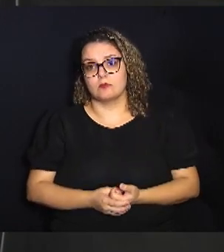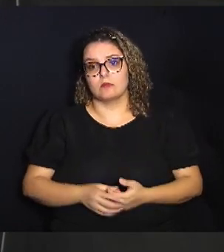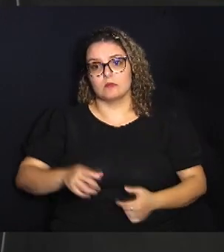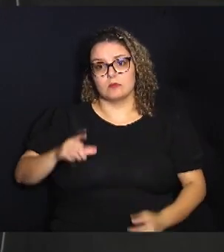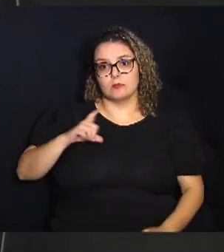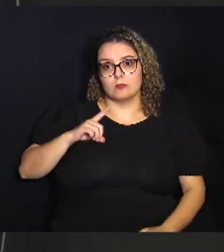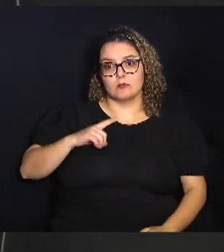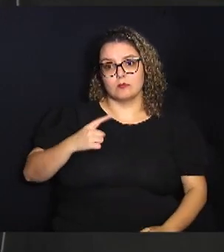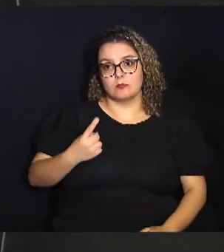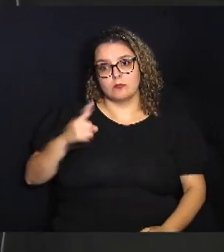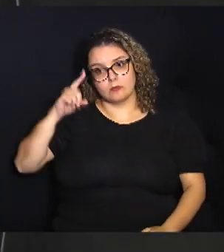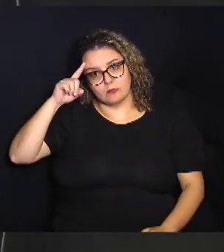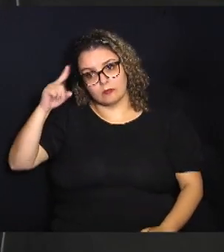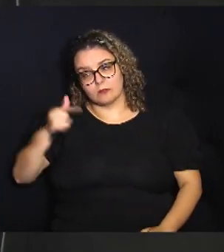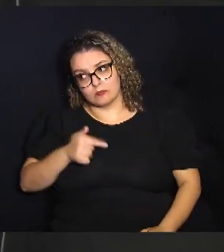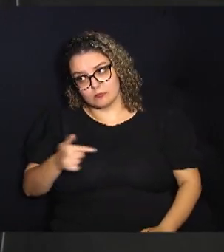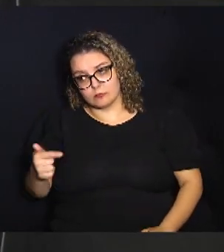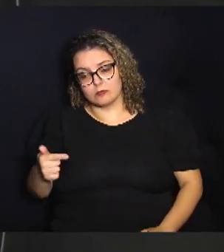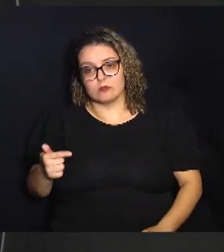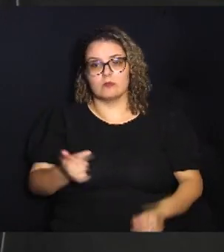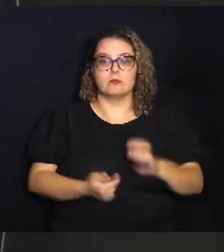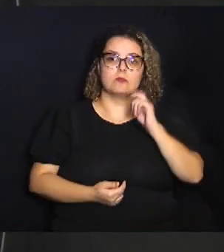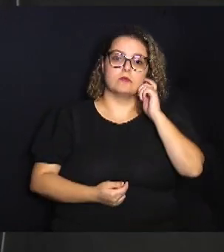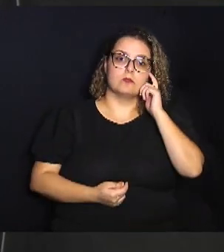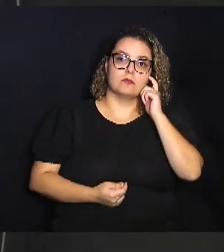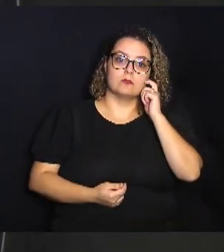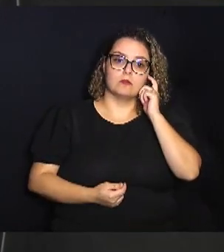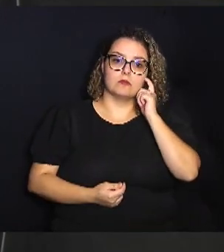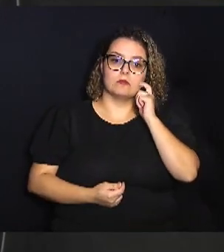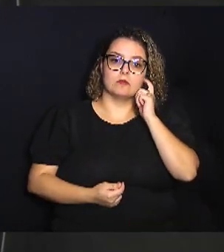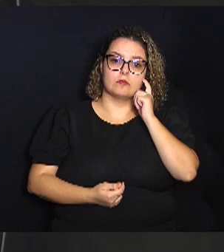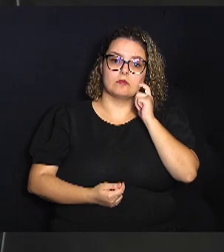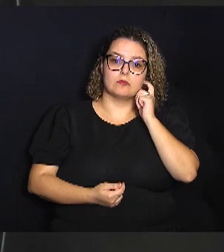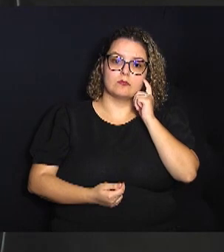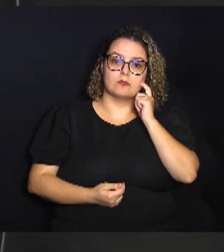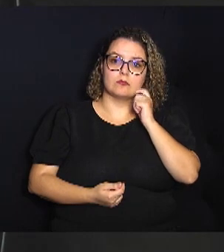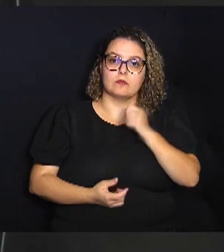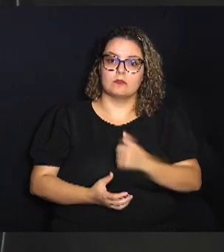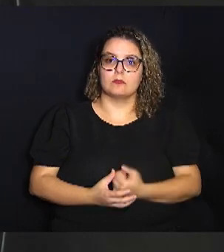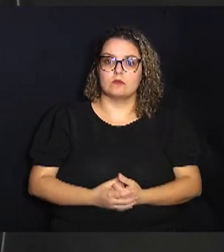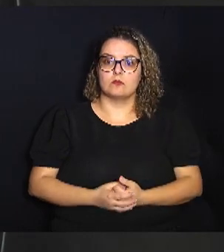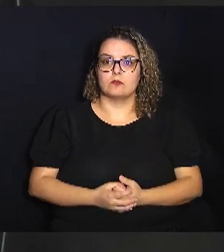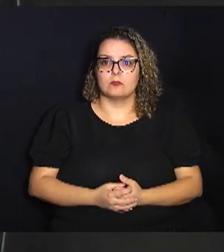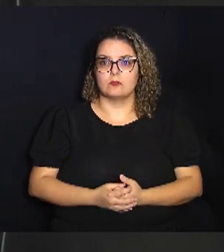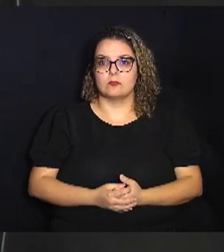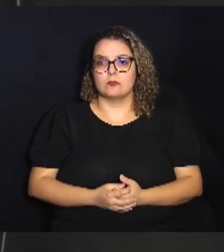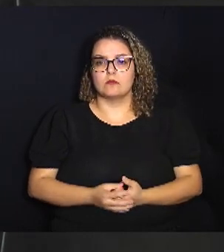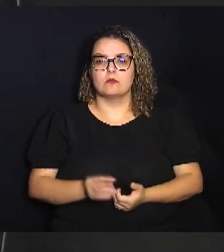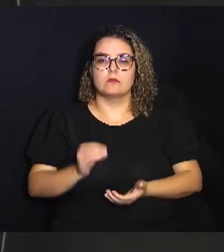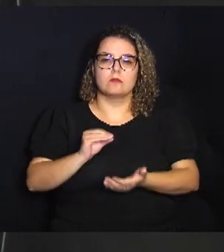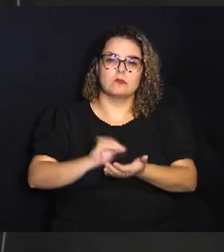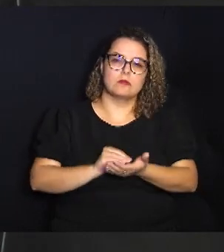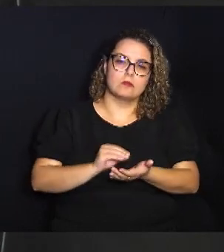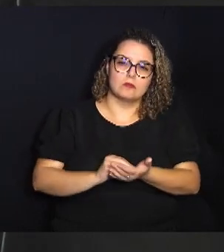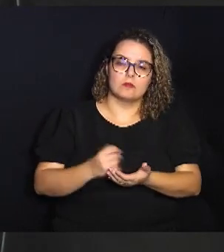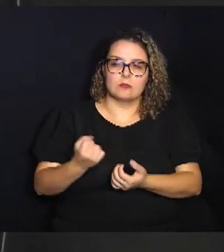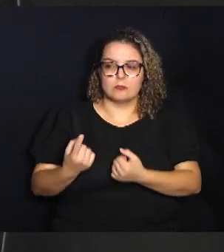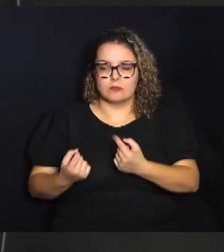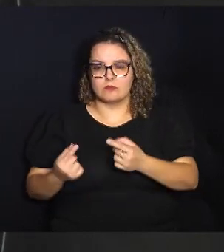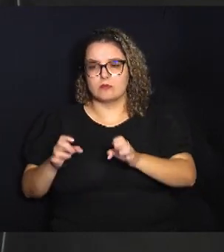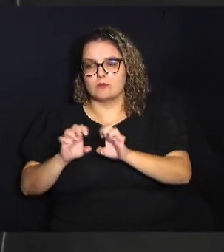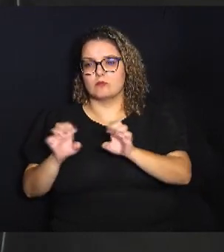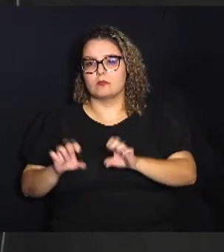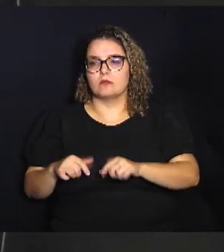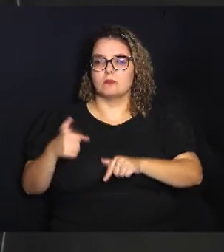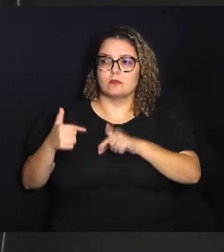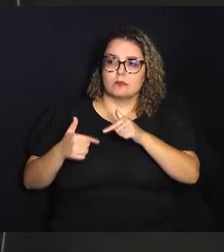por semana e costumo dizer que estendi mais. No começo me faltou alguma estrutura, eu sempre trabalhei